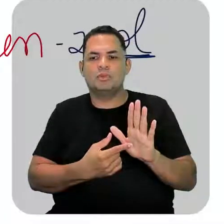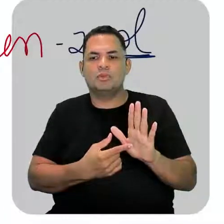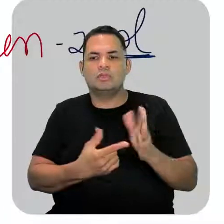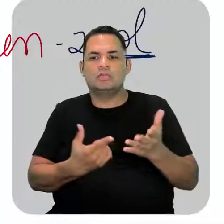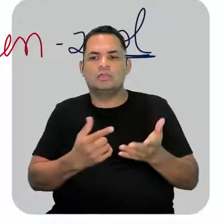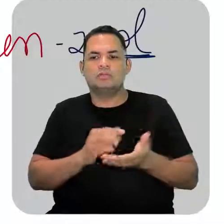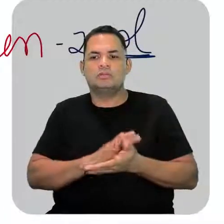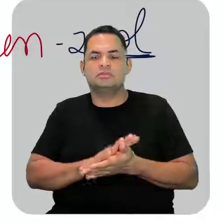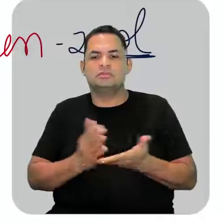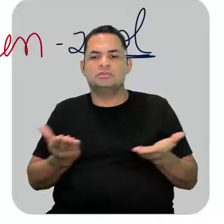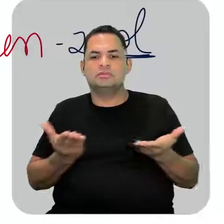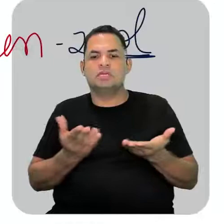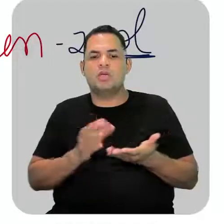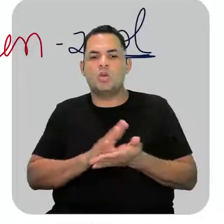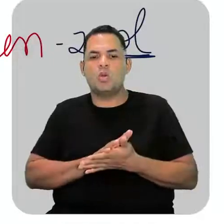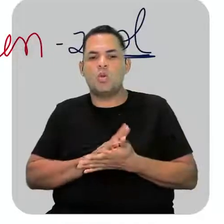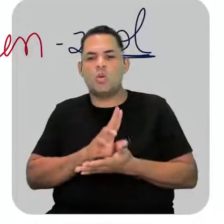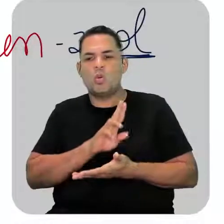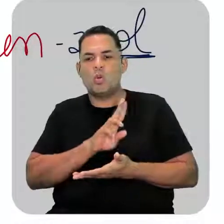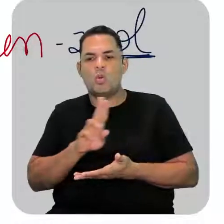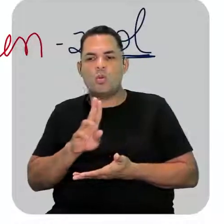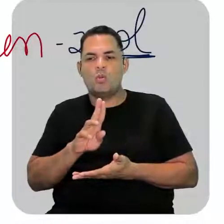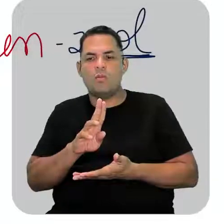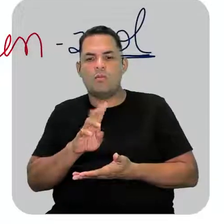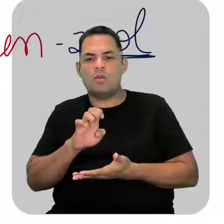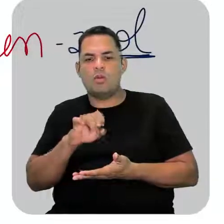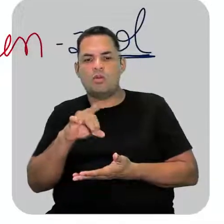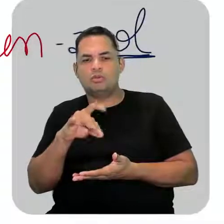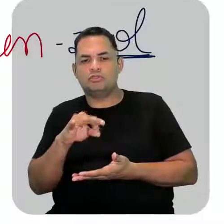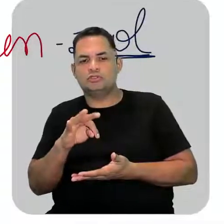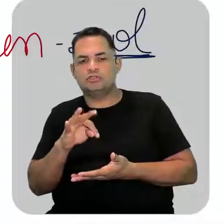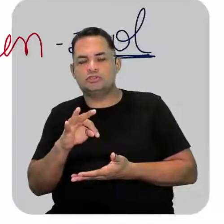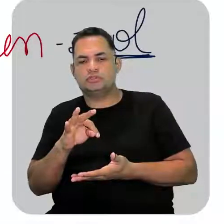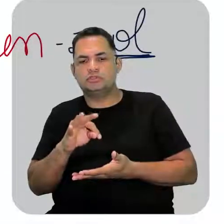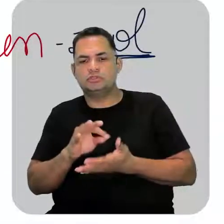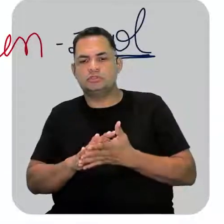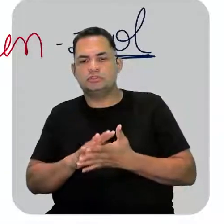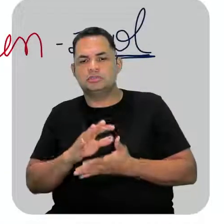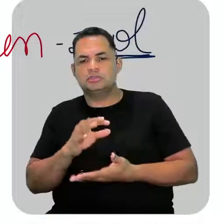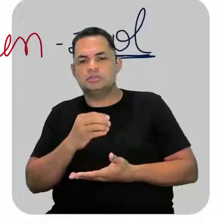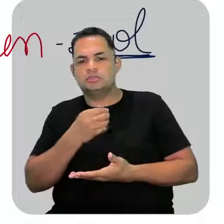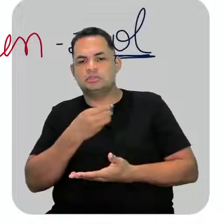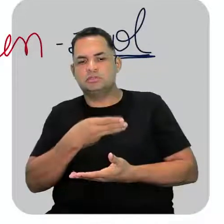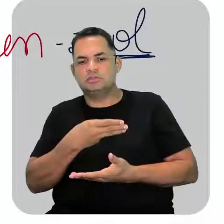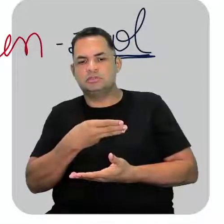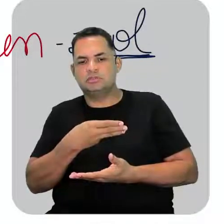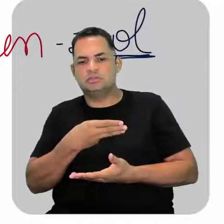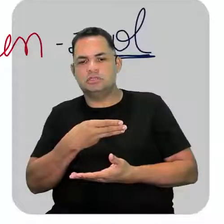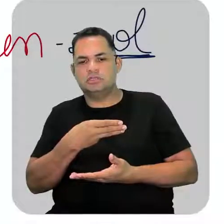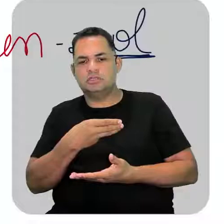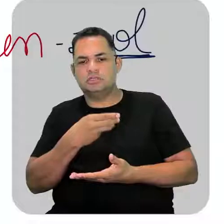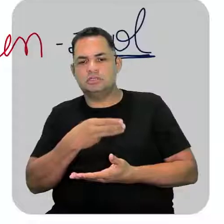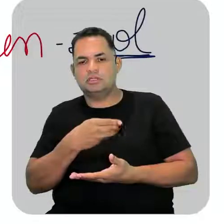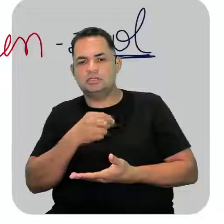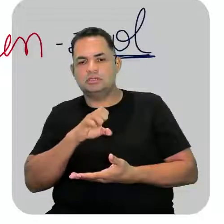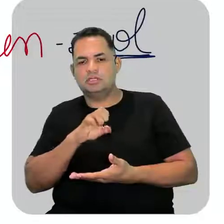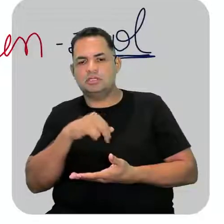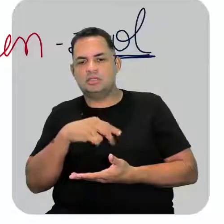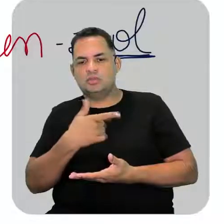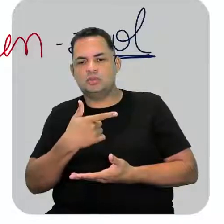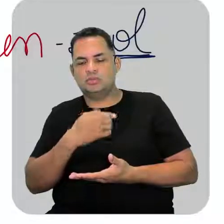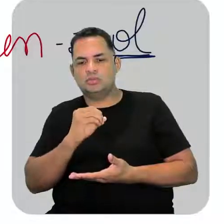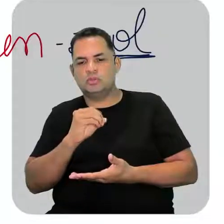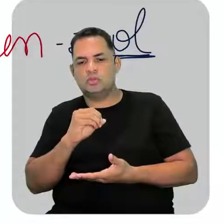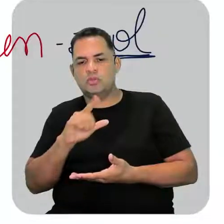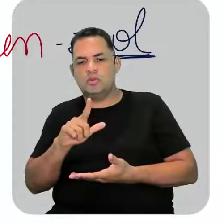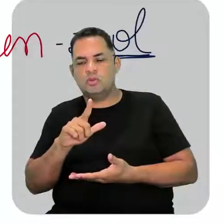álcool. Então, o nome fica but 3 em 2 ol. Não é bonito? Não, não é